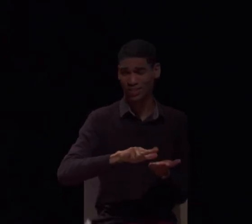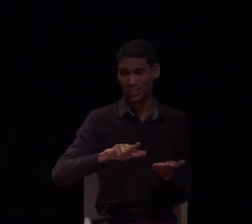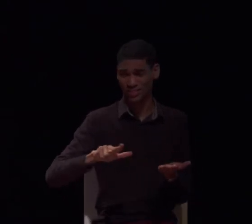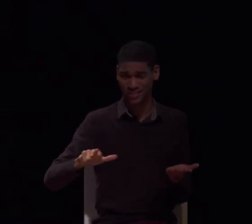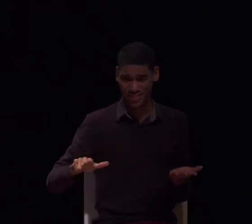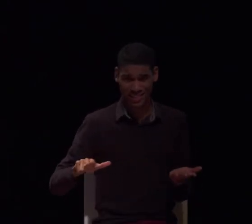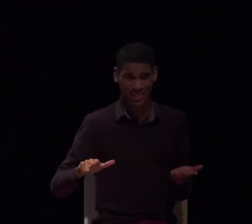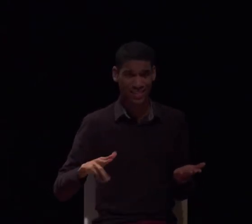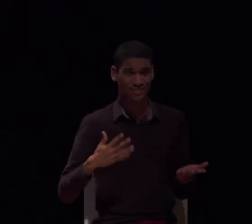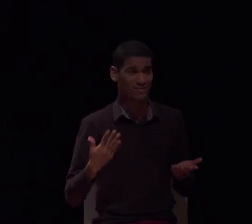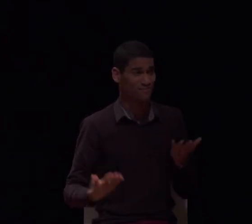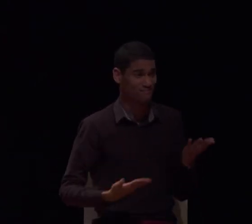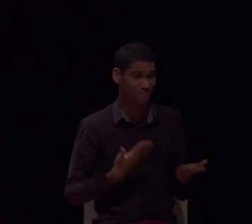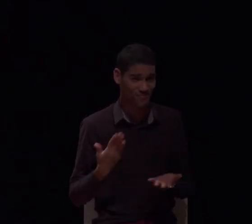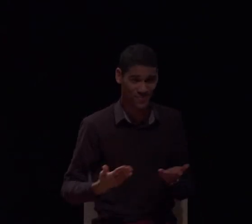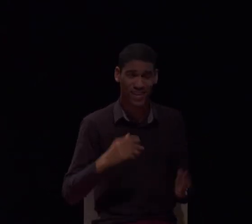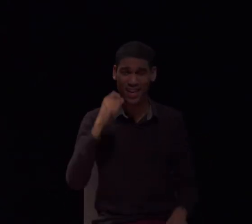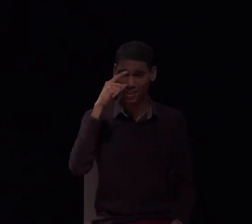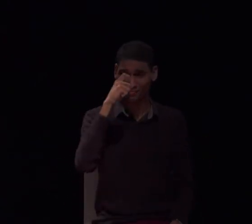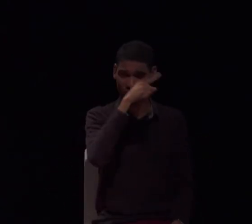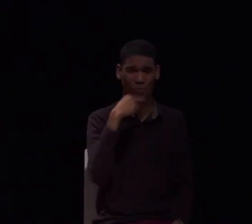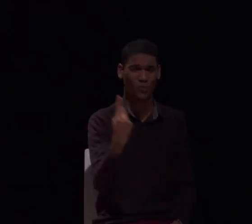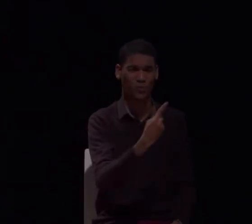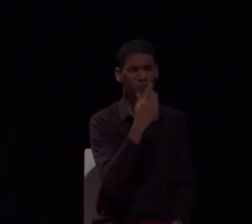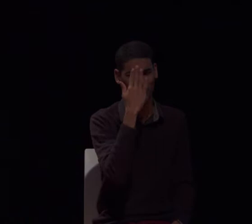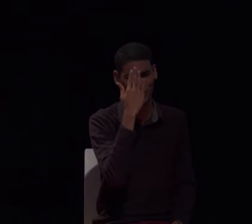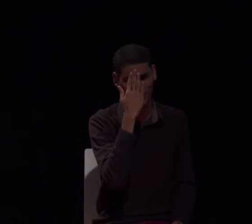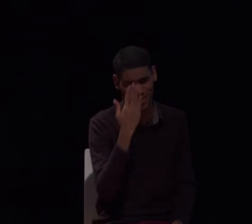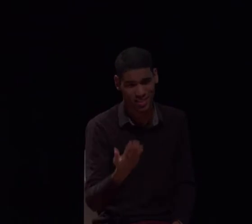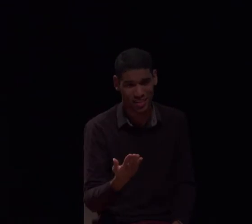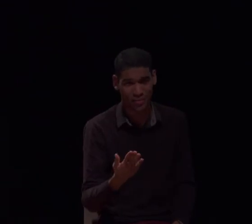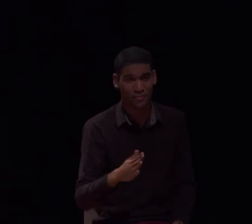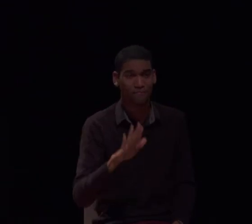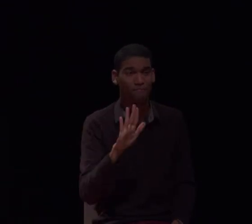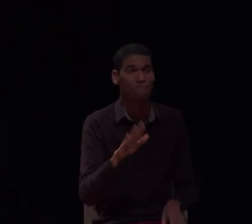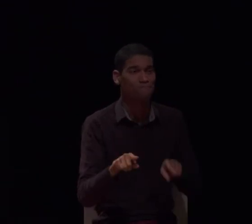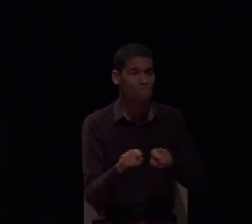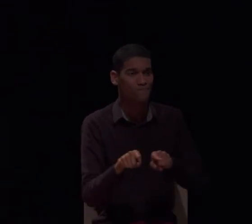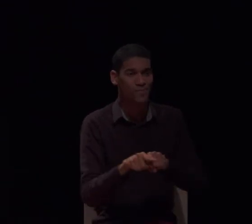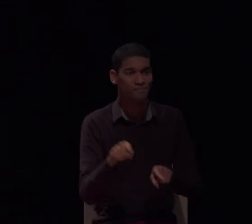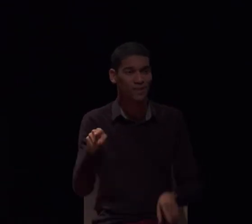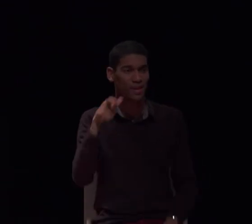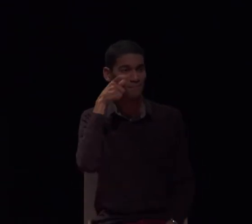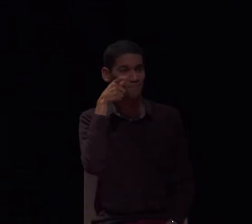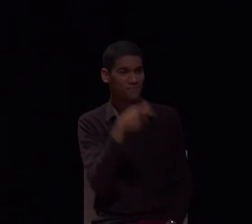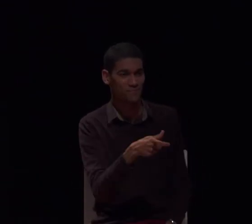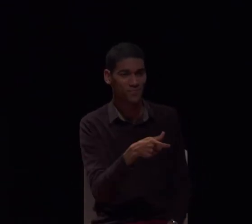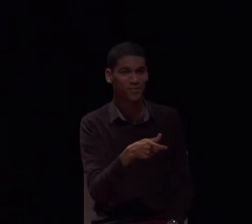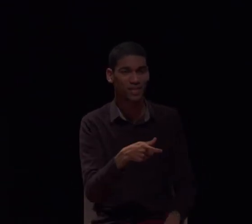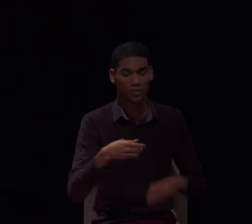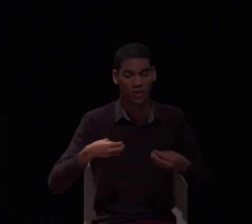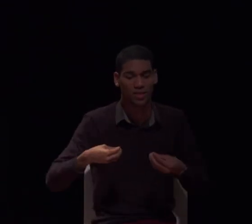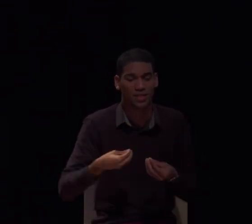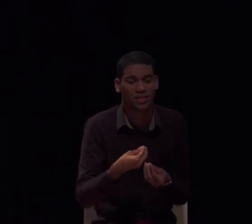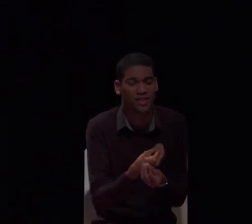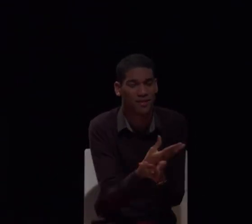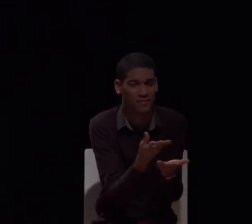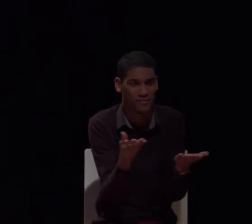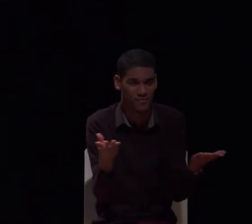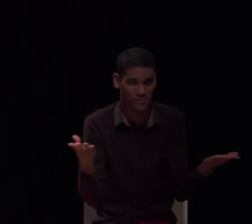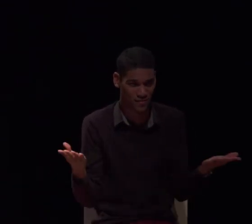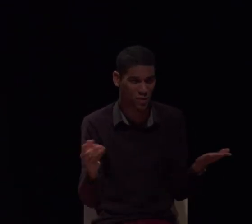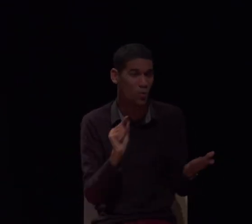se e se conectar a isso e e que mas que ao mesmo tempo tem interesse então a gente ofereceu é